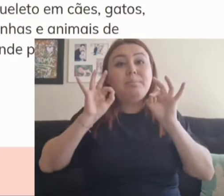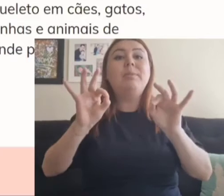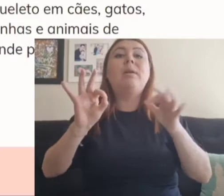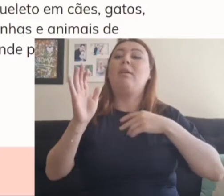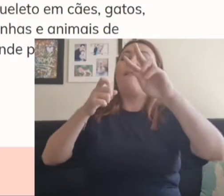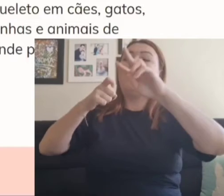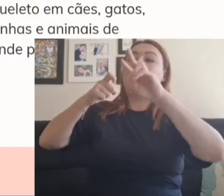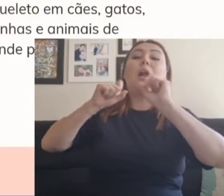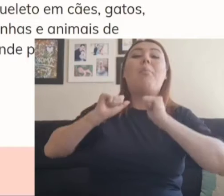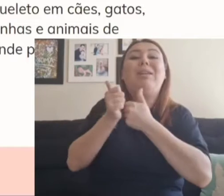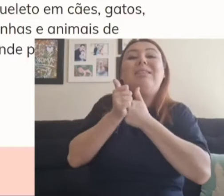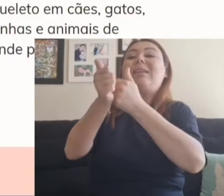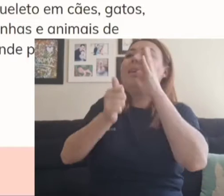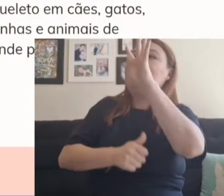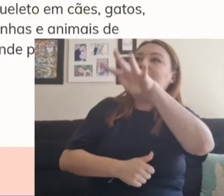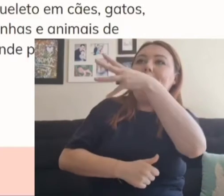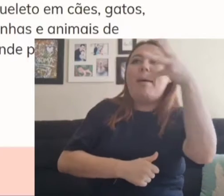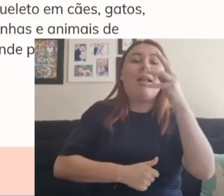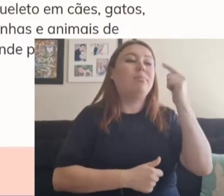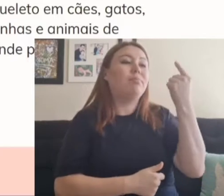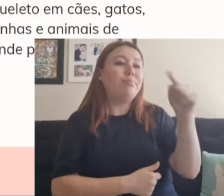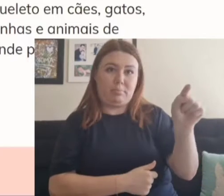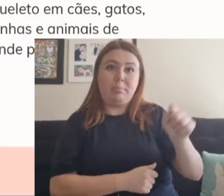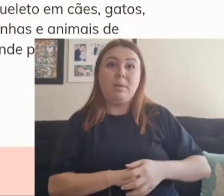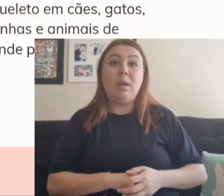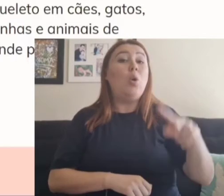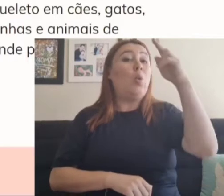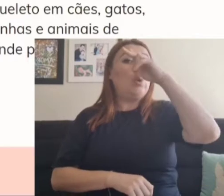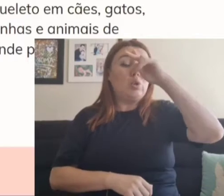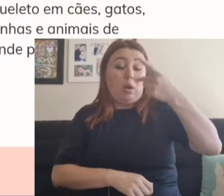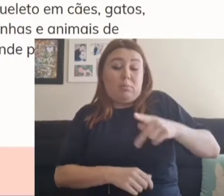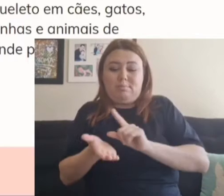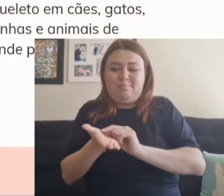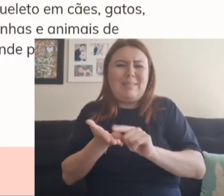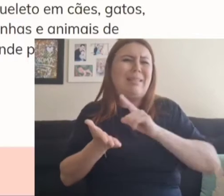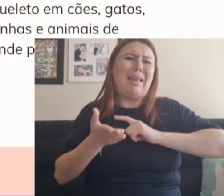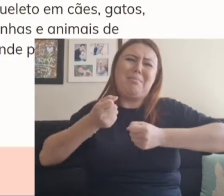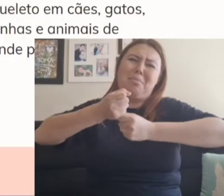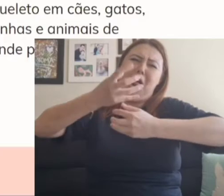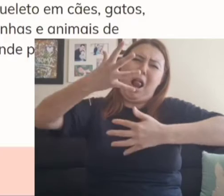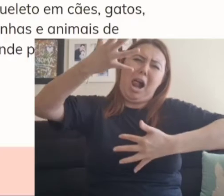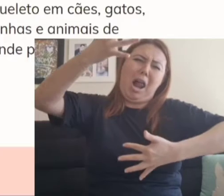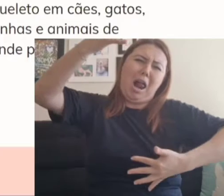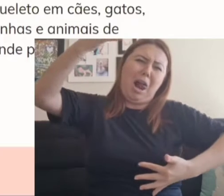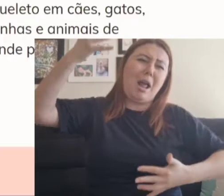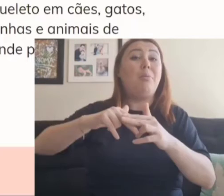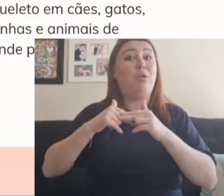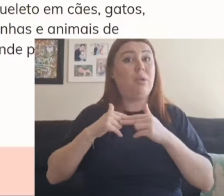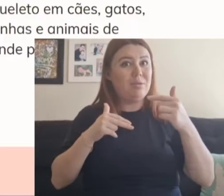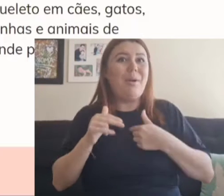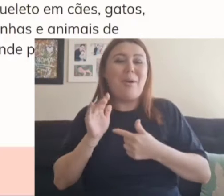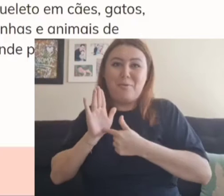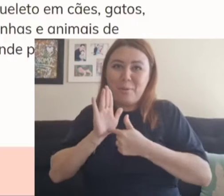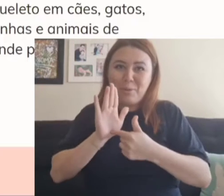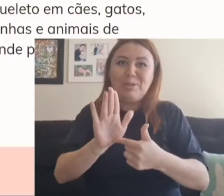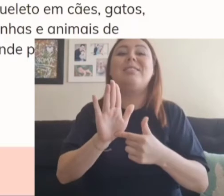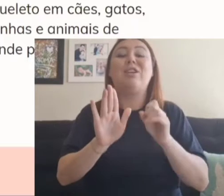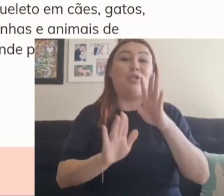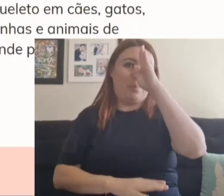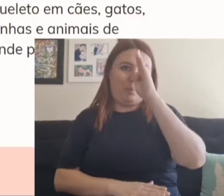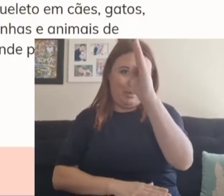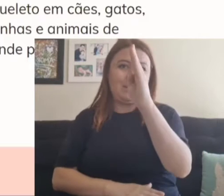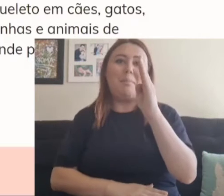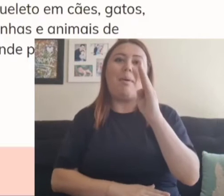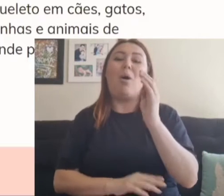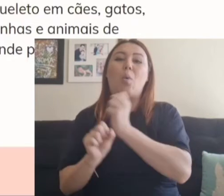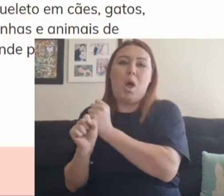O histórico que o artigo traz é muito grande, muito extenso, então a gente trouxe aqui só os pontos principais, que é: o estudo desse tema iniciou